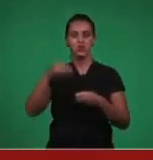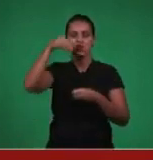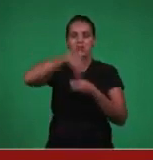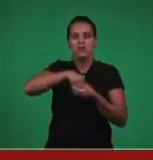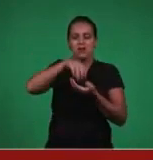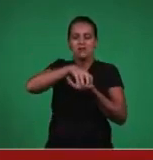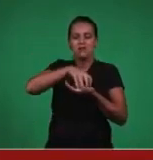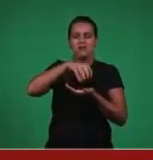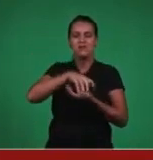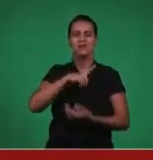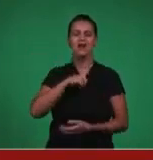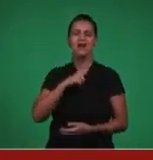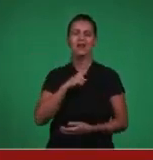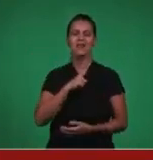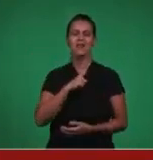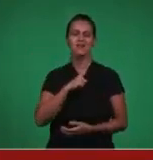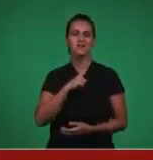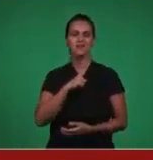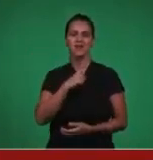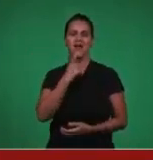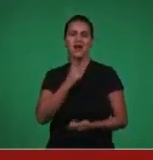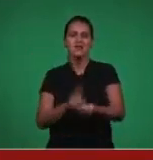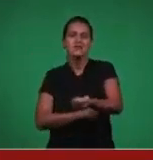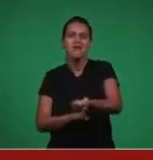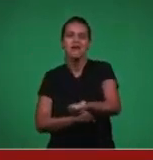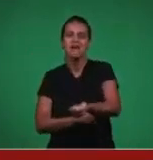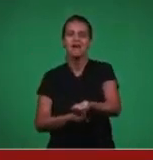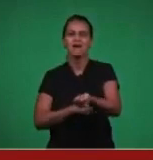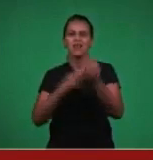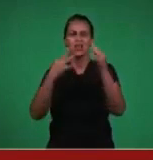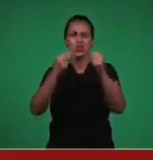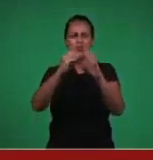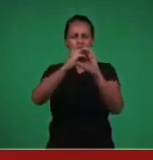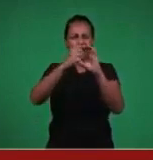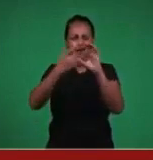grupo sanguíneo, todas as suas características estão contidas ali.